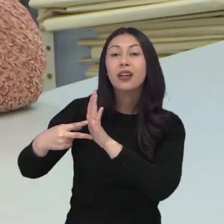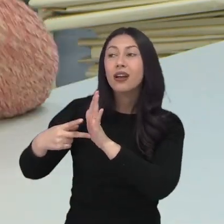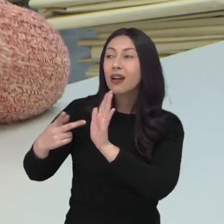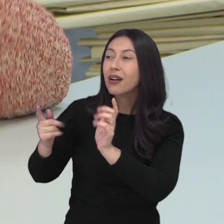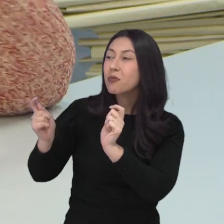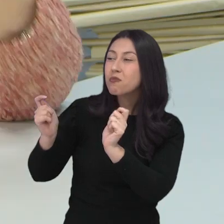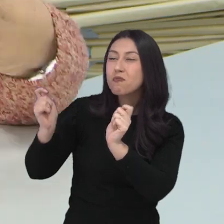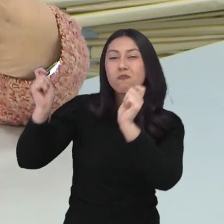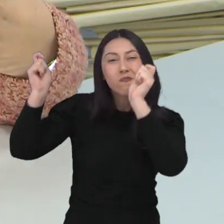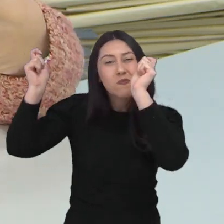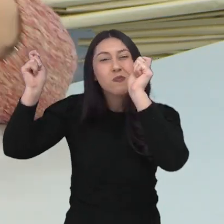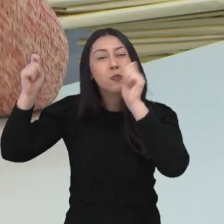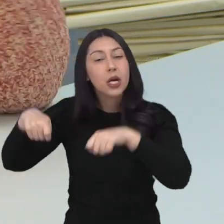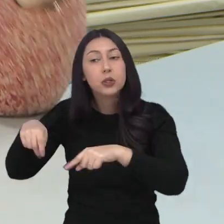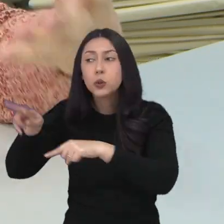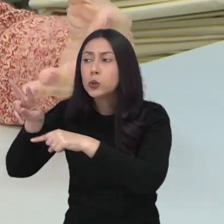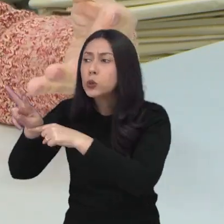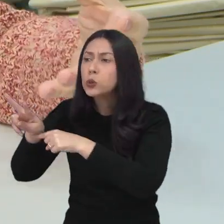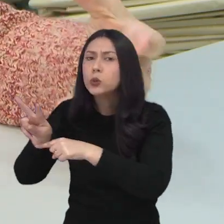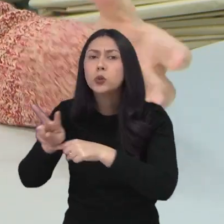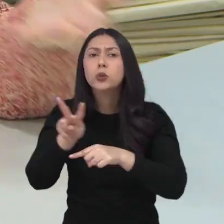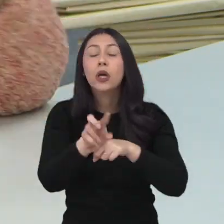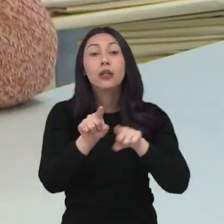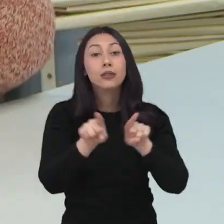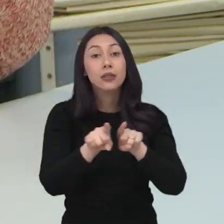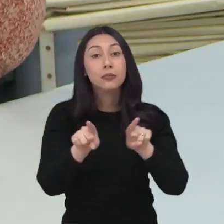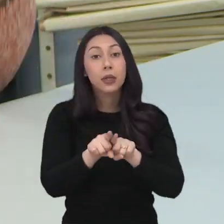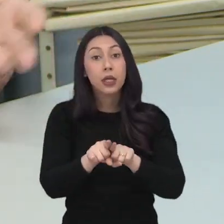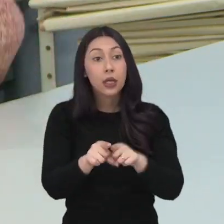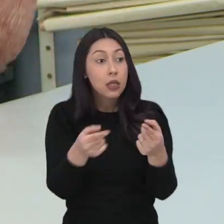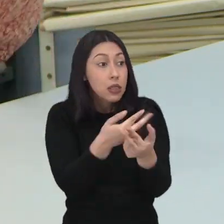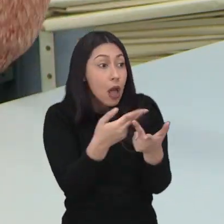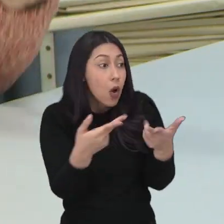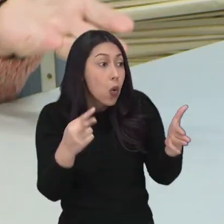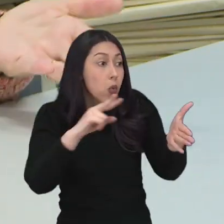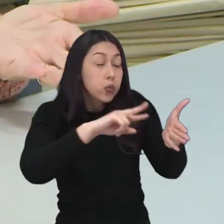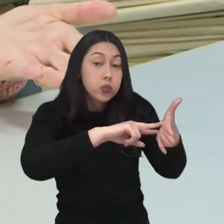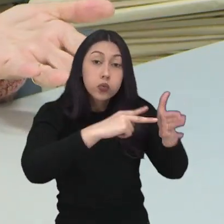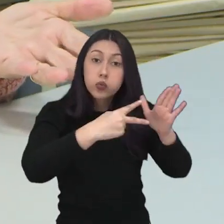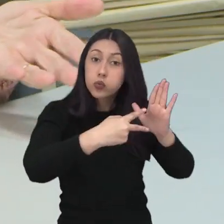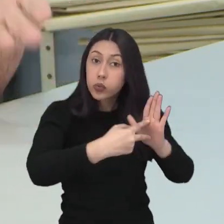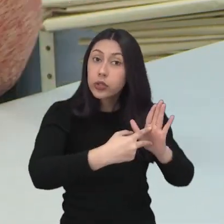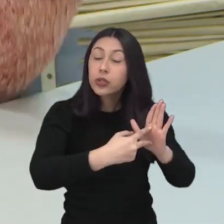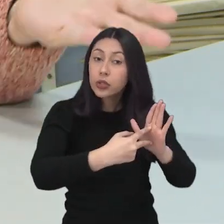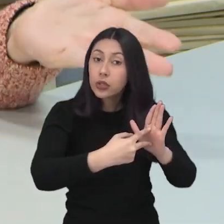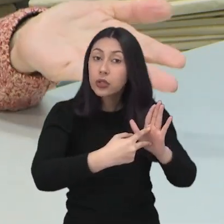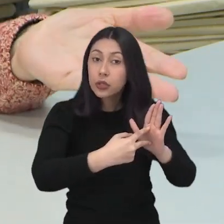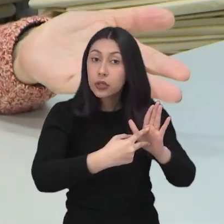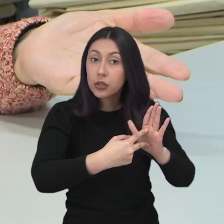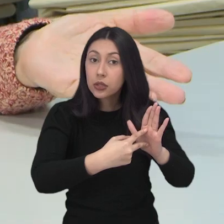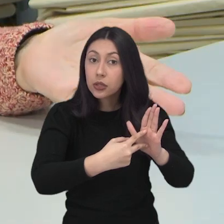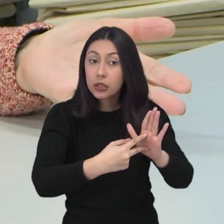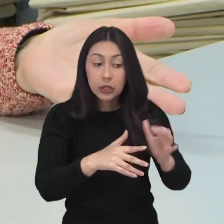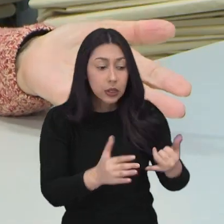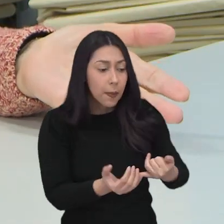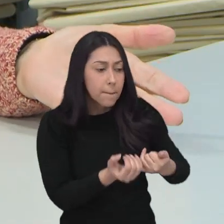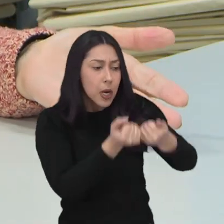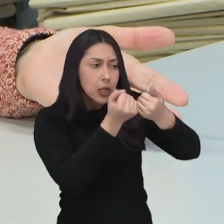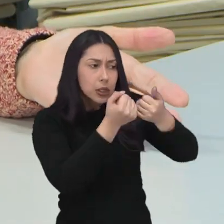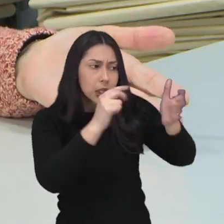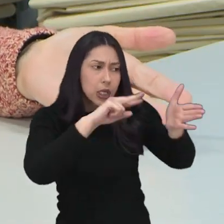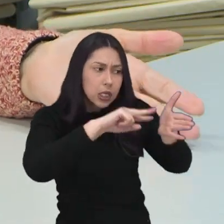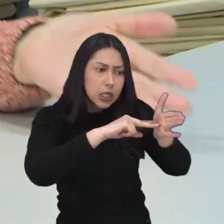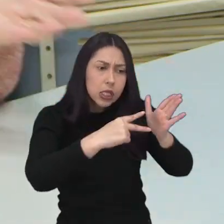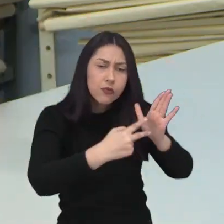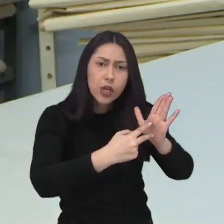a possibilidade da preservação e do significado, do simbolismo que aquele patrimônio